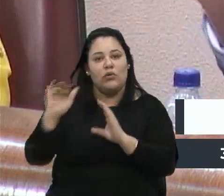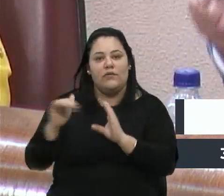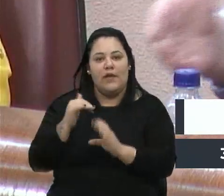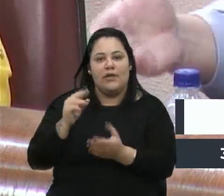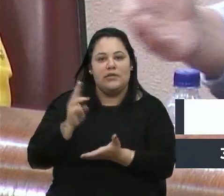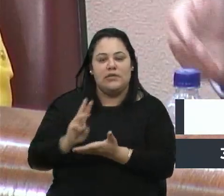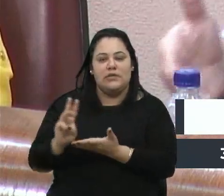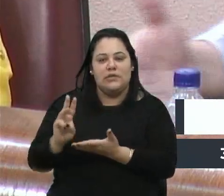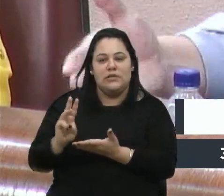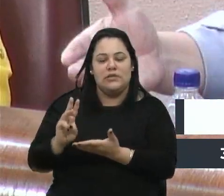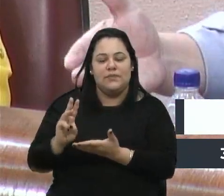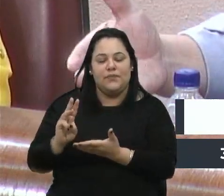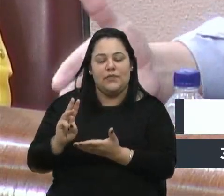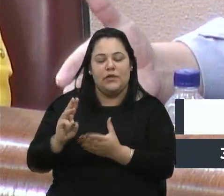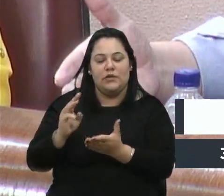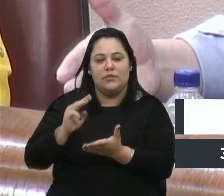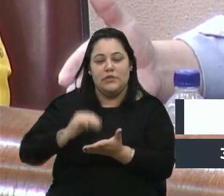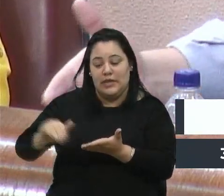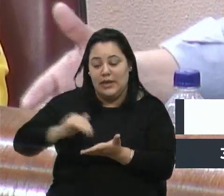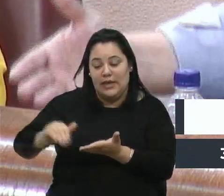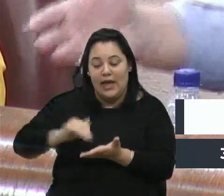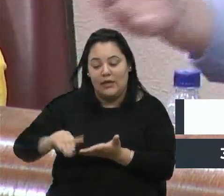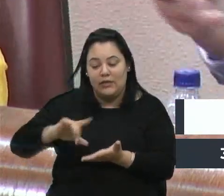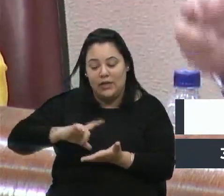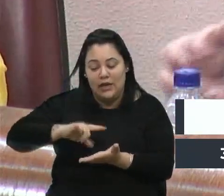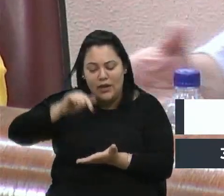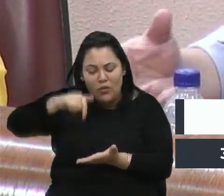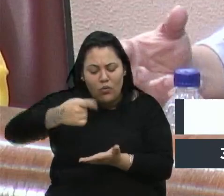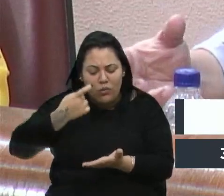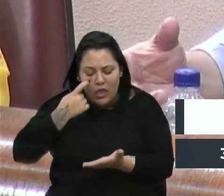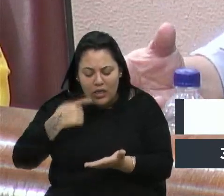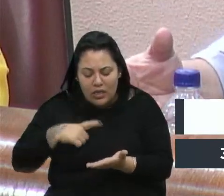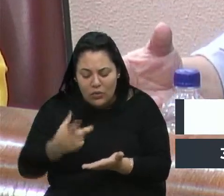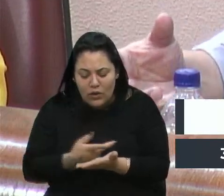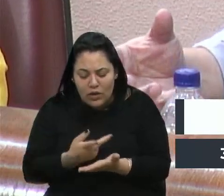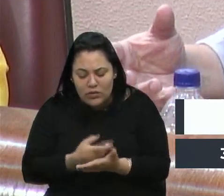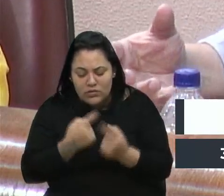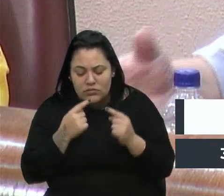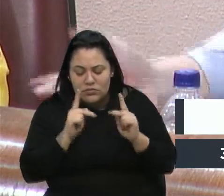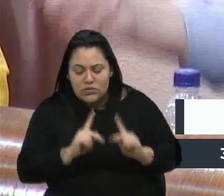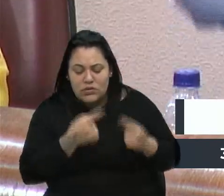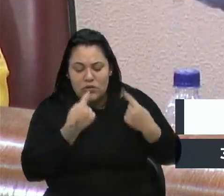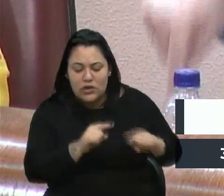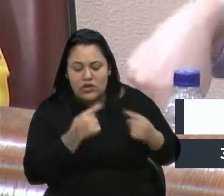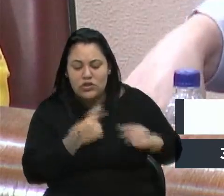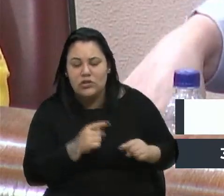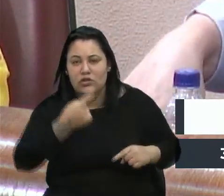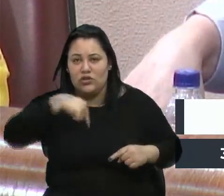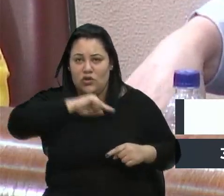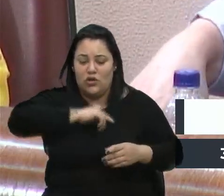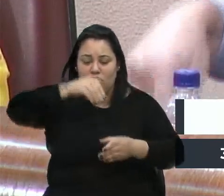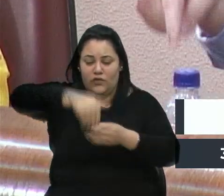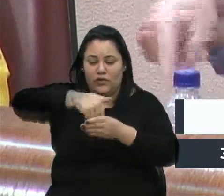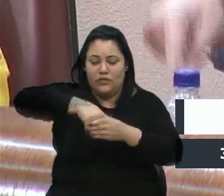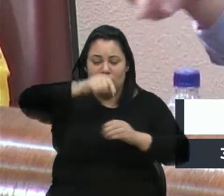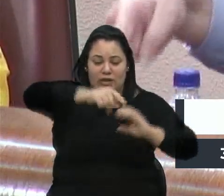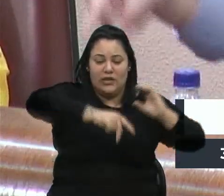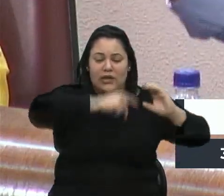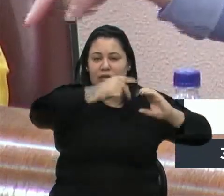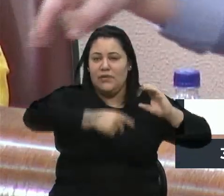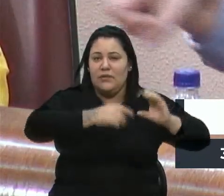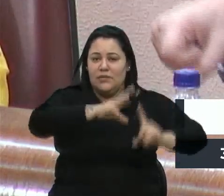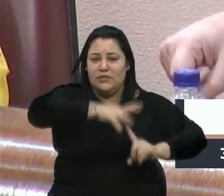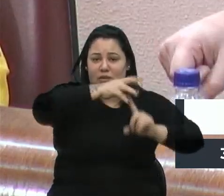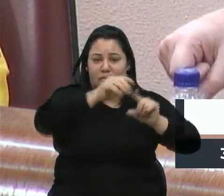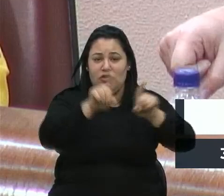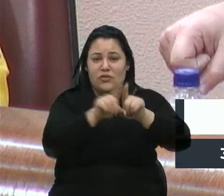ali, eu já entendo como um erro, porque as pessoas estão criticando que a gente votou aqui nesta casa, até principalmente por